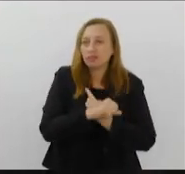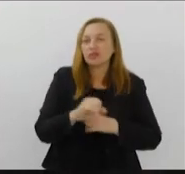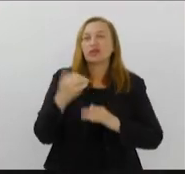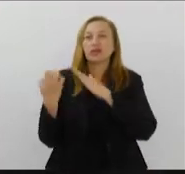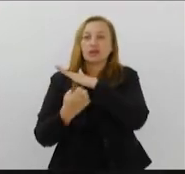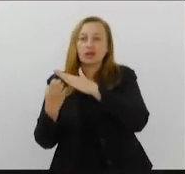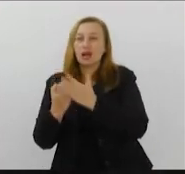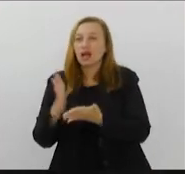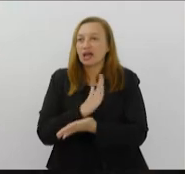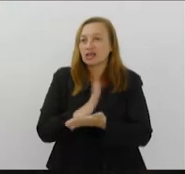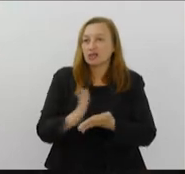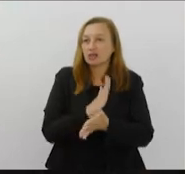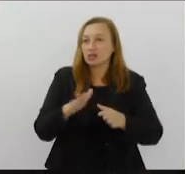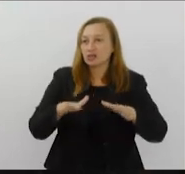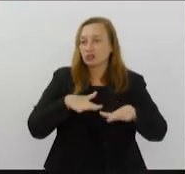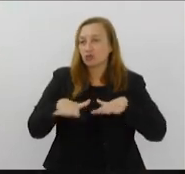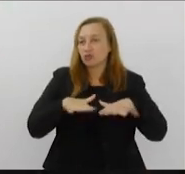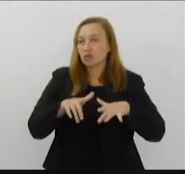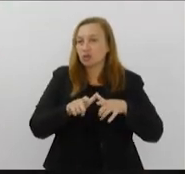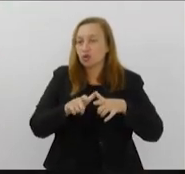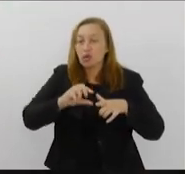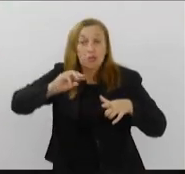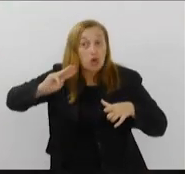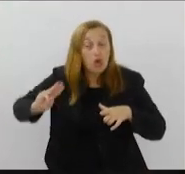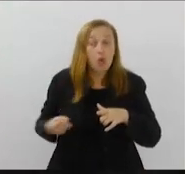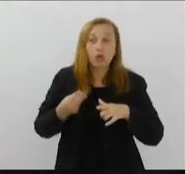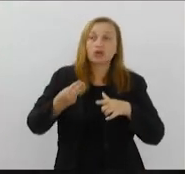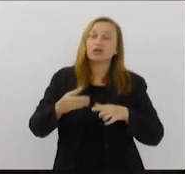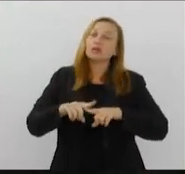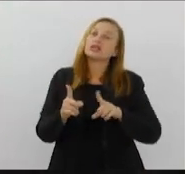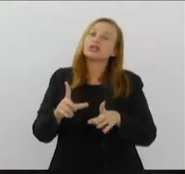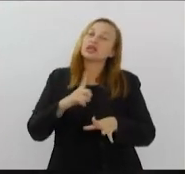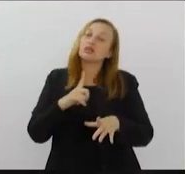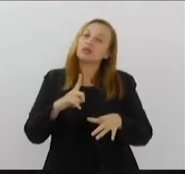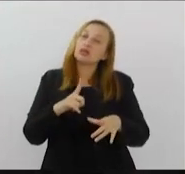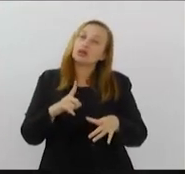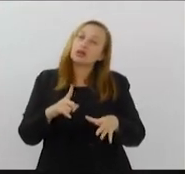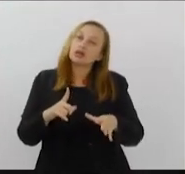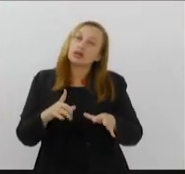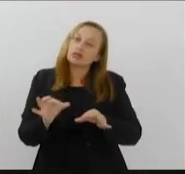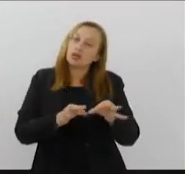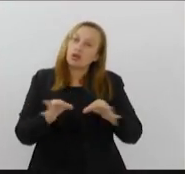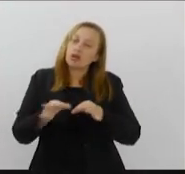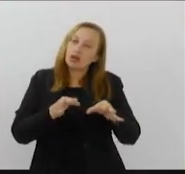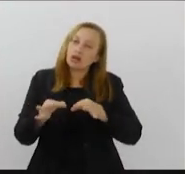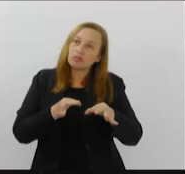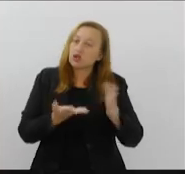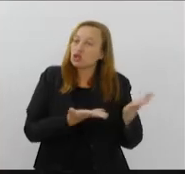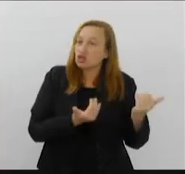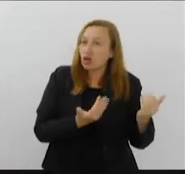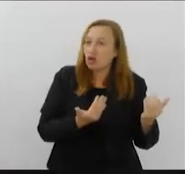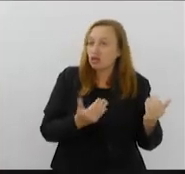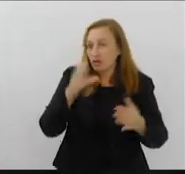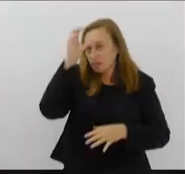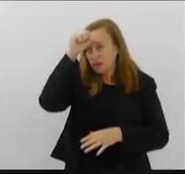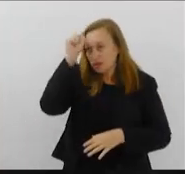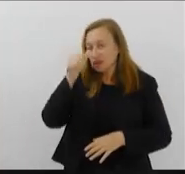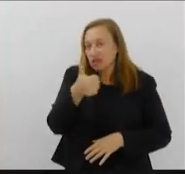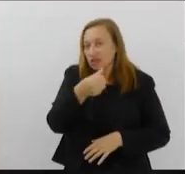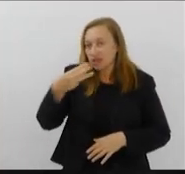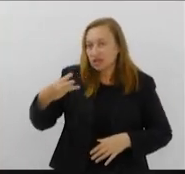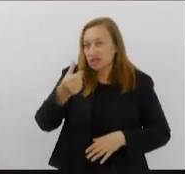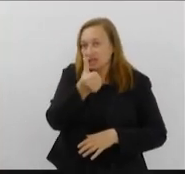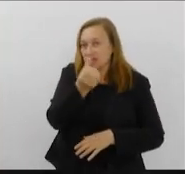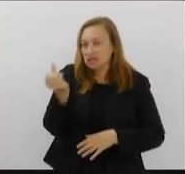empresas, muitas vezes, movimentam milhões. Só que a gente tem o programa Jovem Aprendiz, que dura 13, 16 meses, que é uma lei. Então, por que não